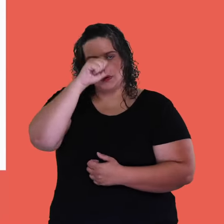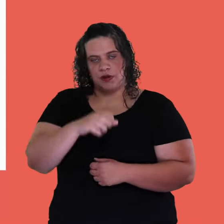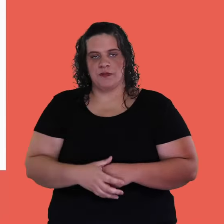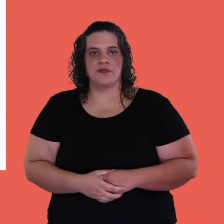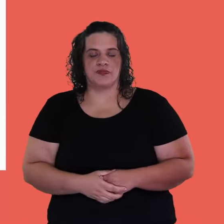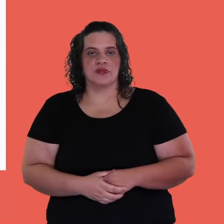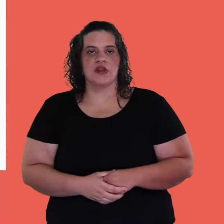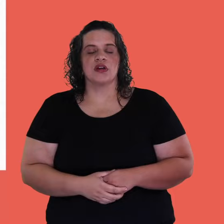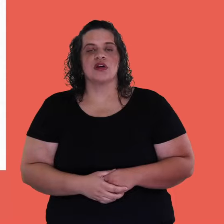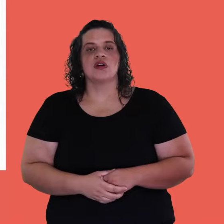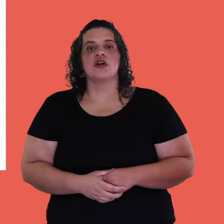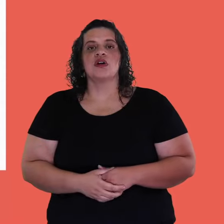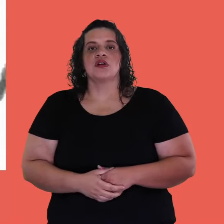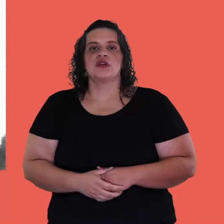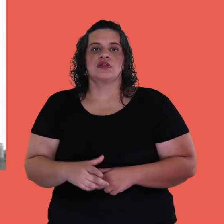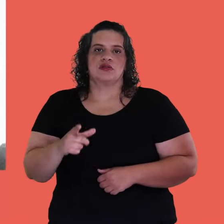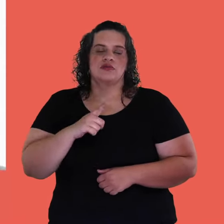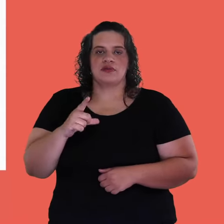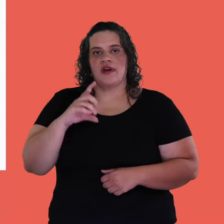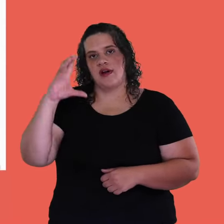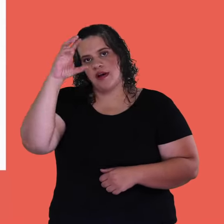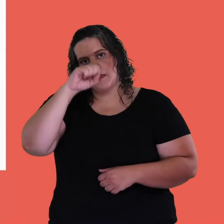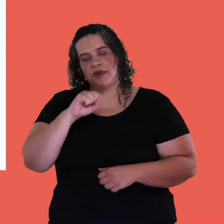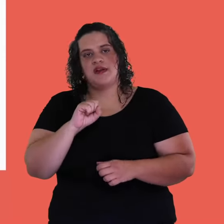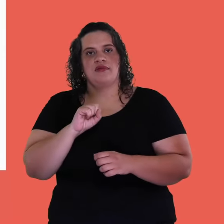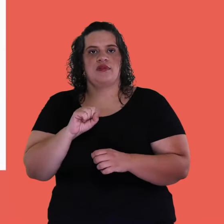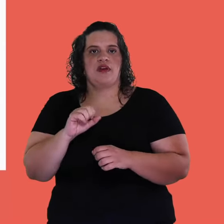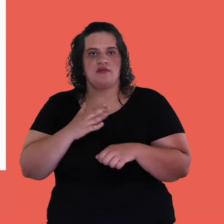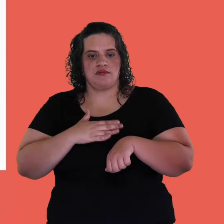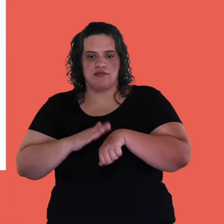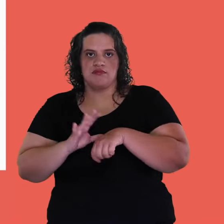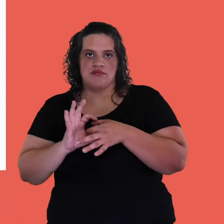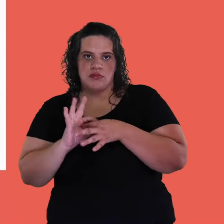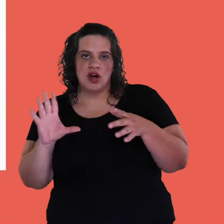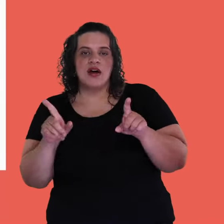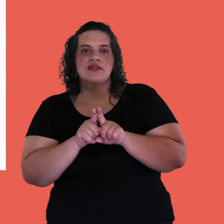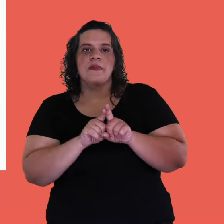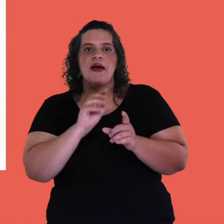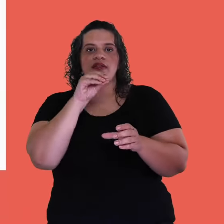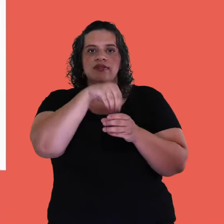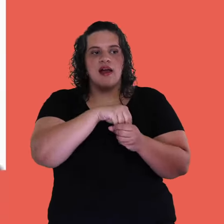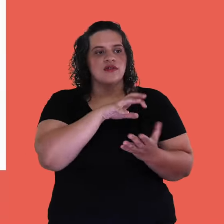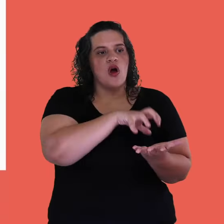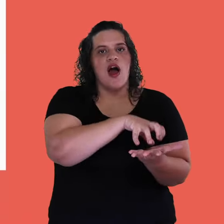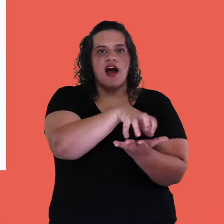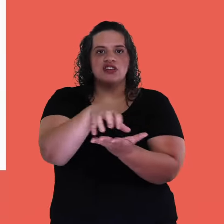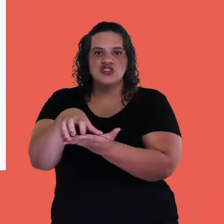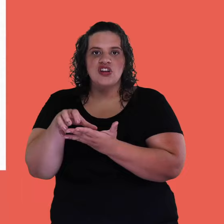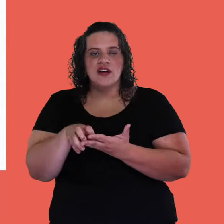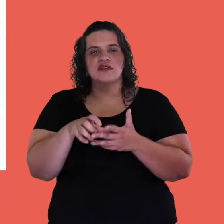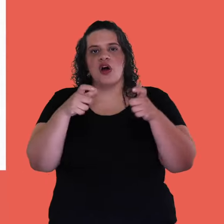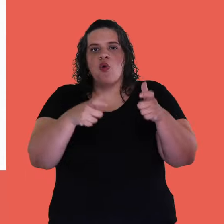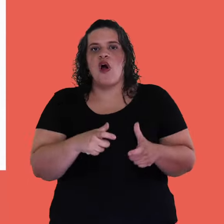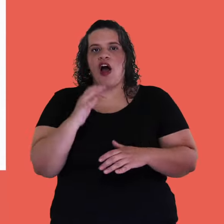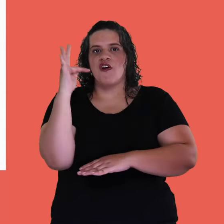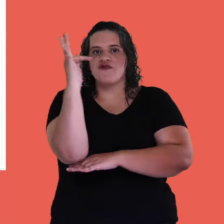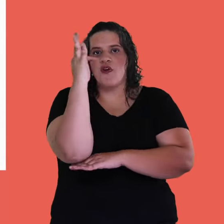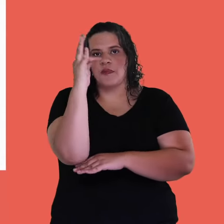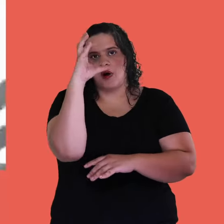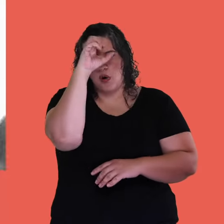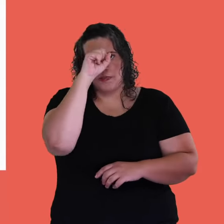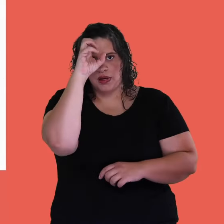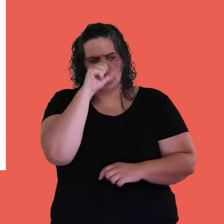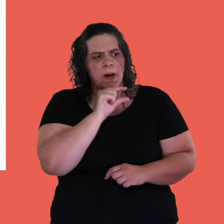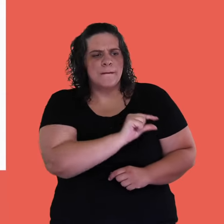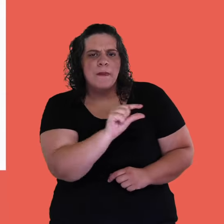formal. Aprendi tanto pelo caminho independente, quanto dentro de agências e instituições mais formais. Em